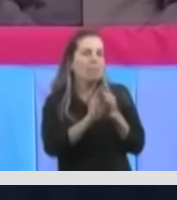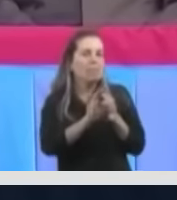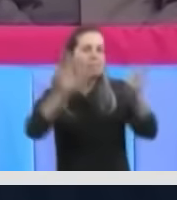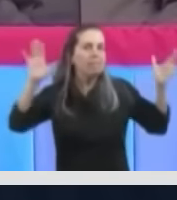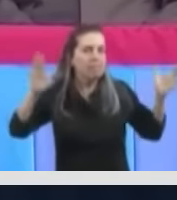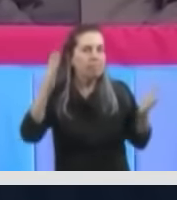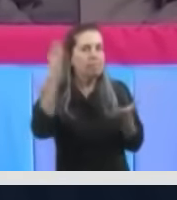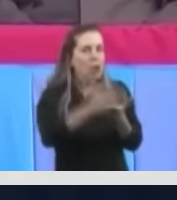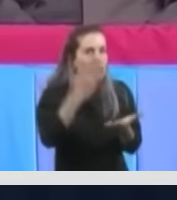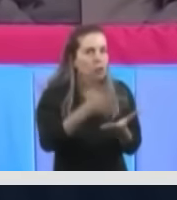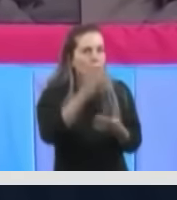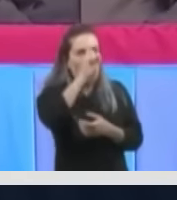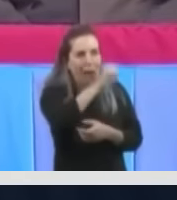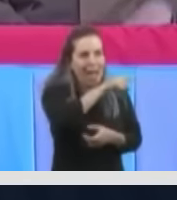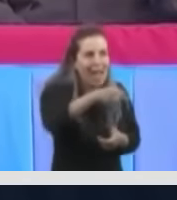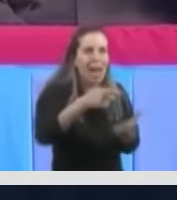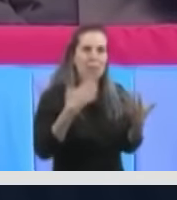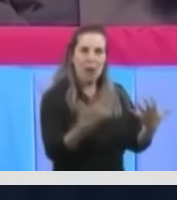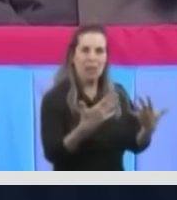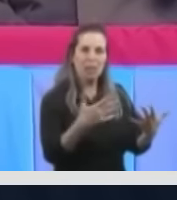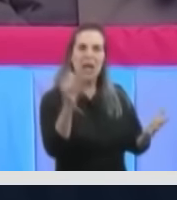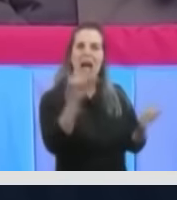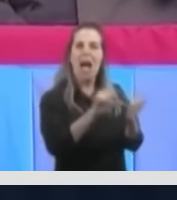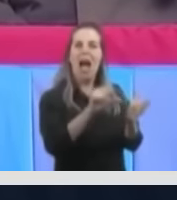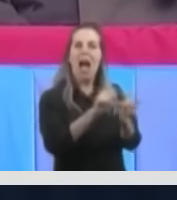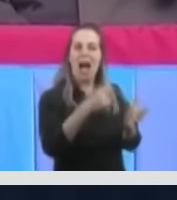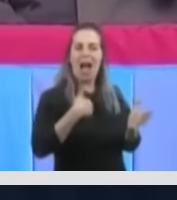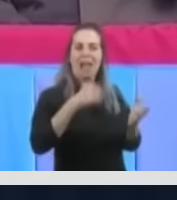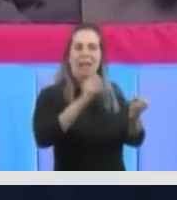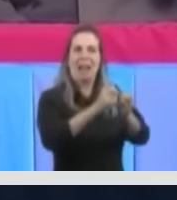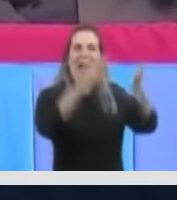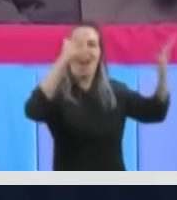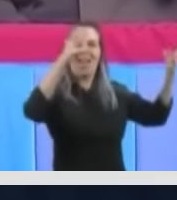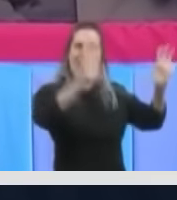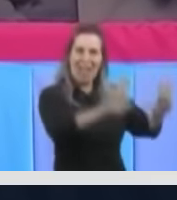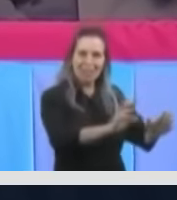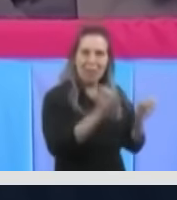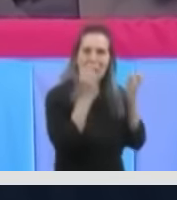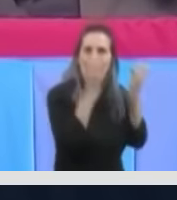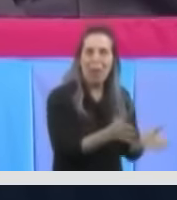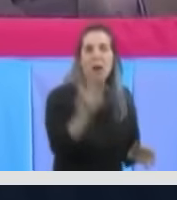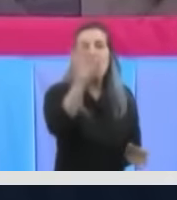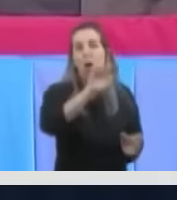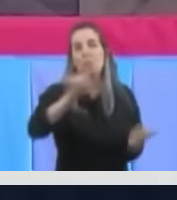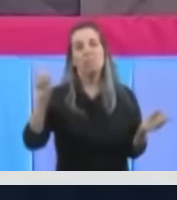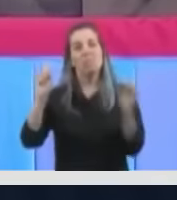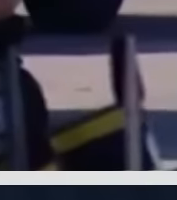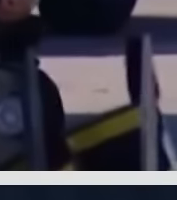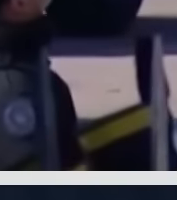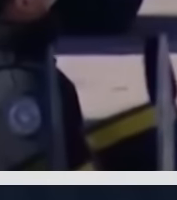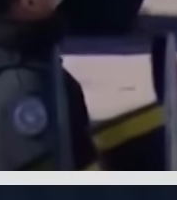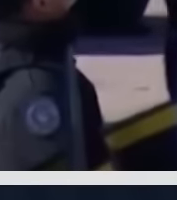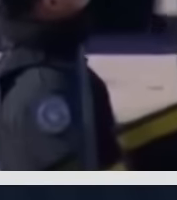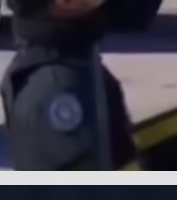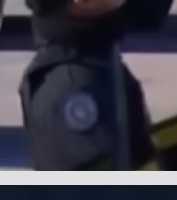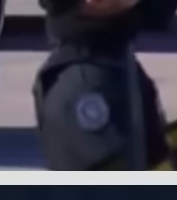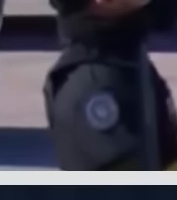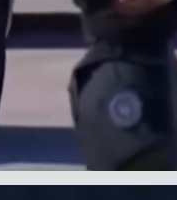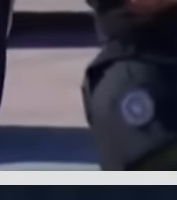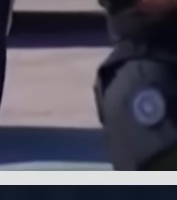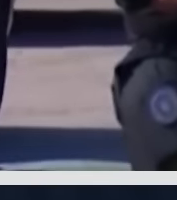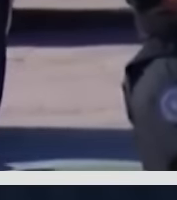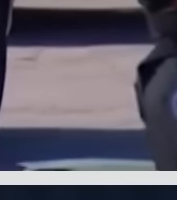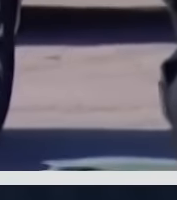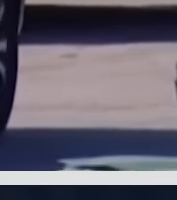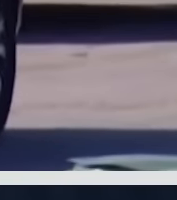é visceralmente um pensamento de Milei e do seu projeto econômico. E aí, diminuindo os impostos de importação e a